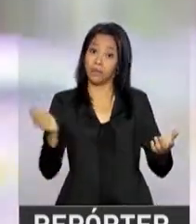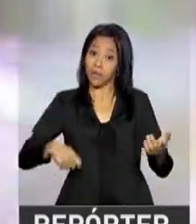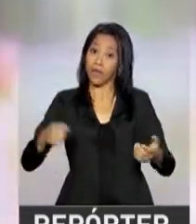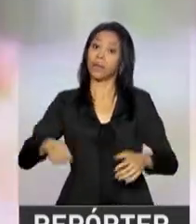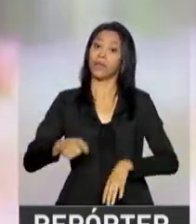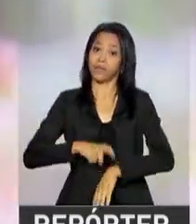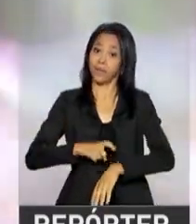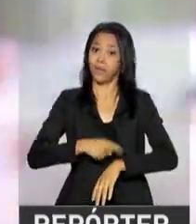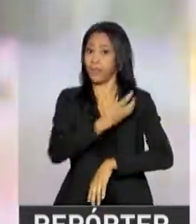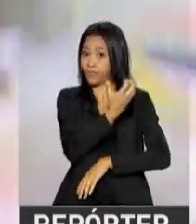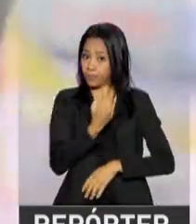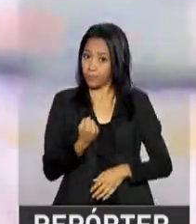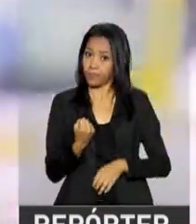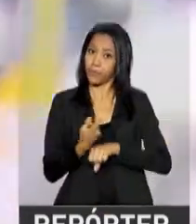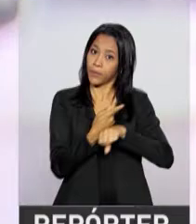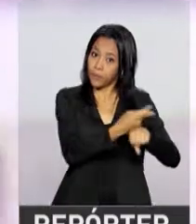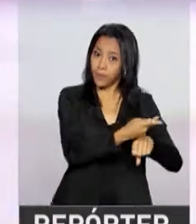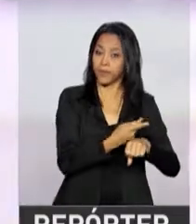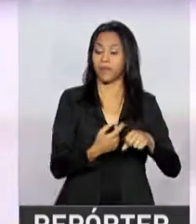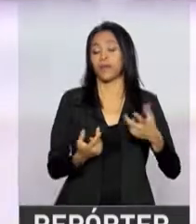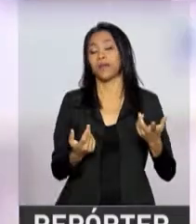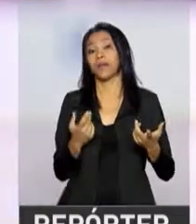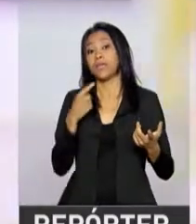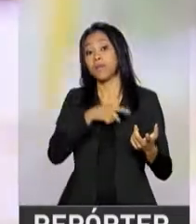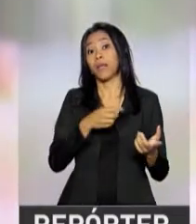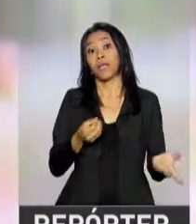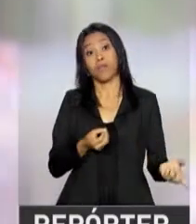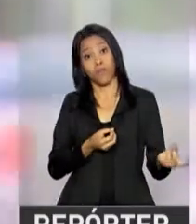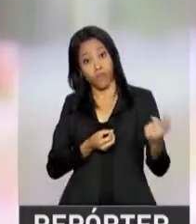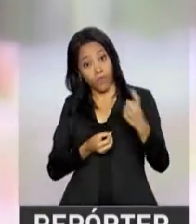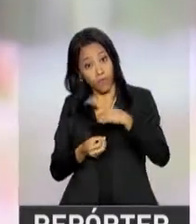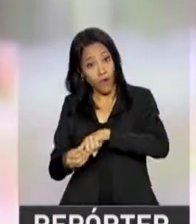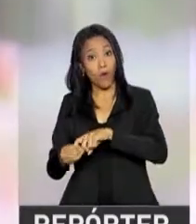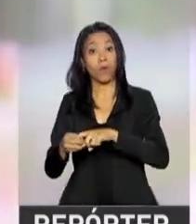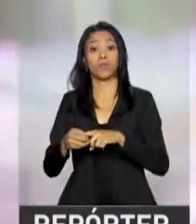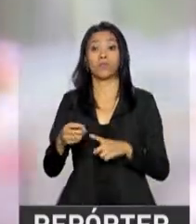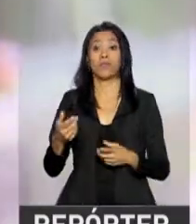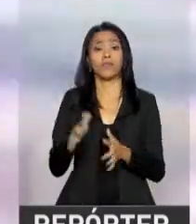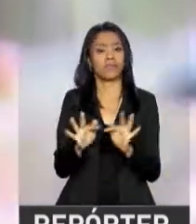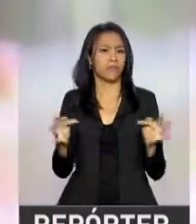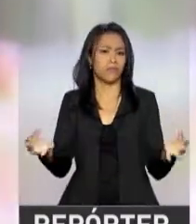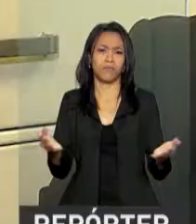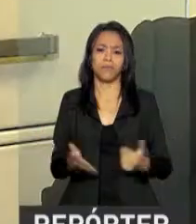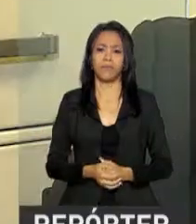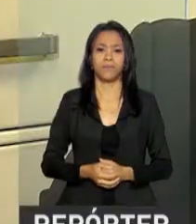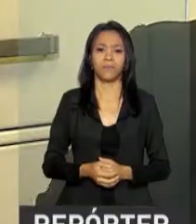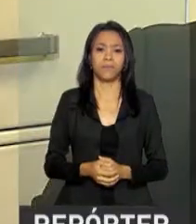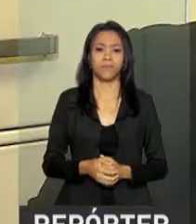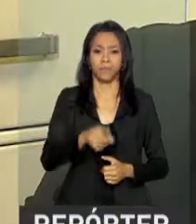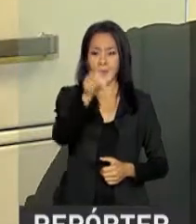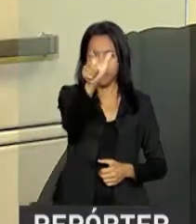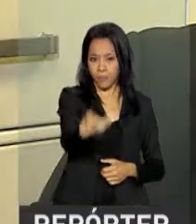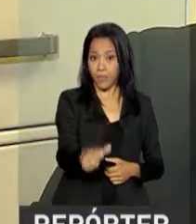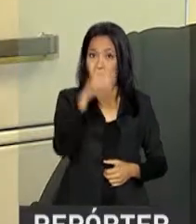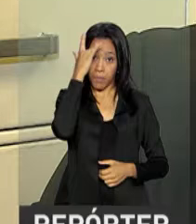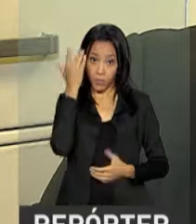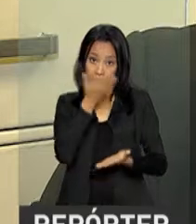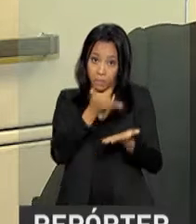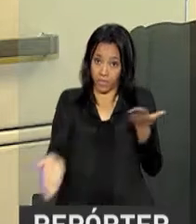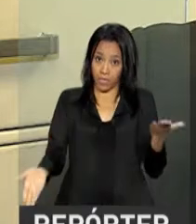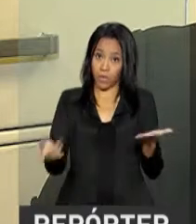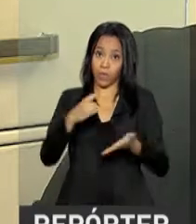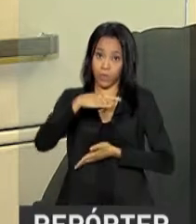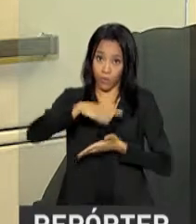tempo de recuperar. E o caminho para que esses documentos voltem para os donos é muito simples. A pessoa que perdeu o documento,